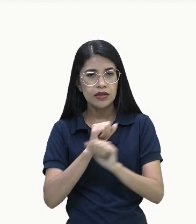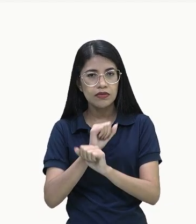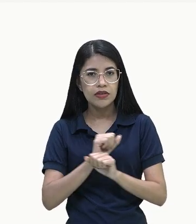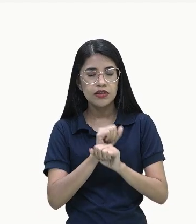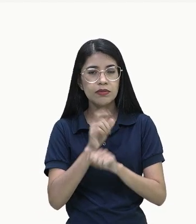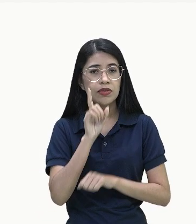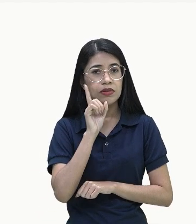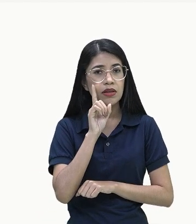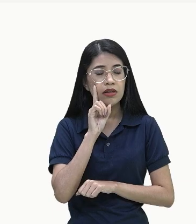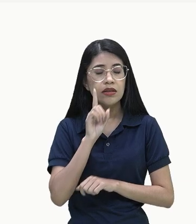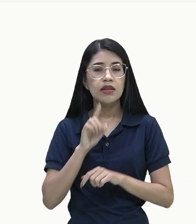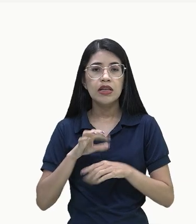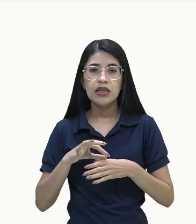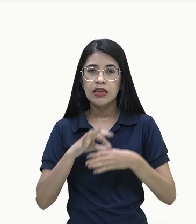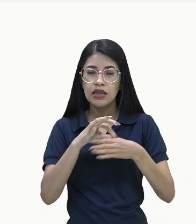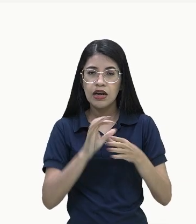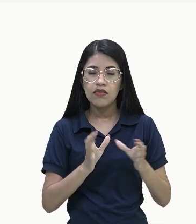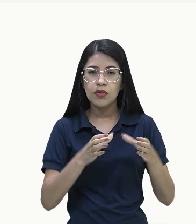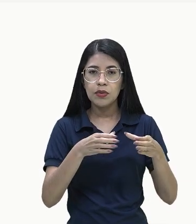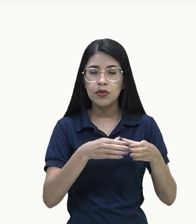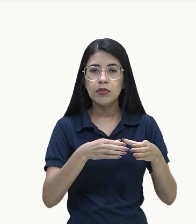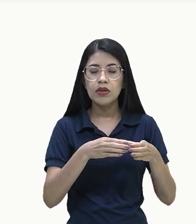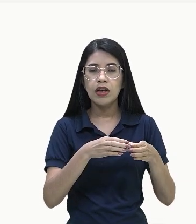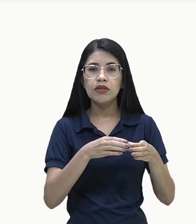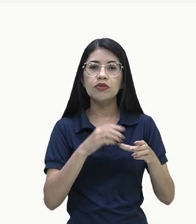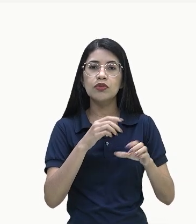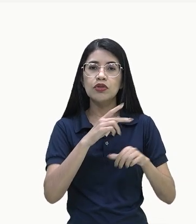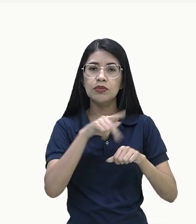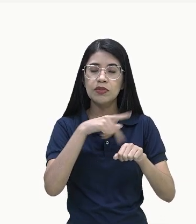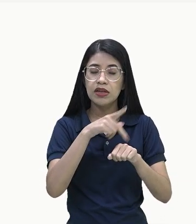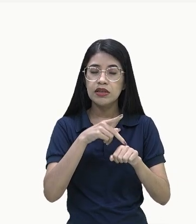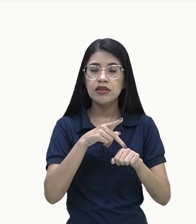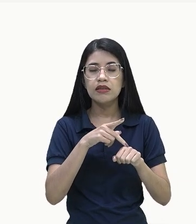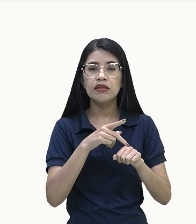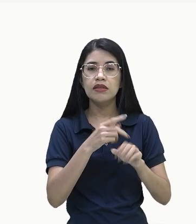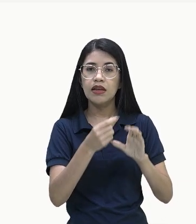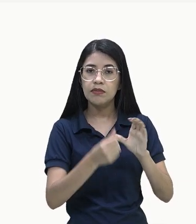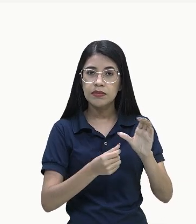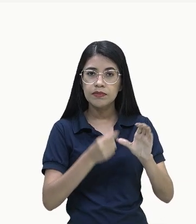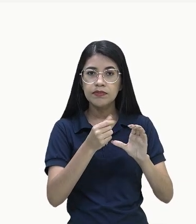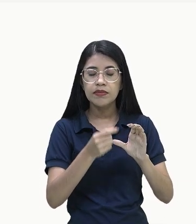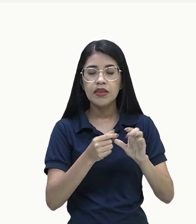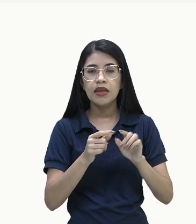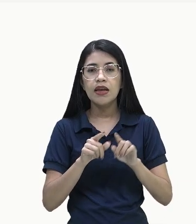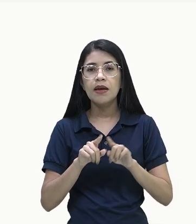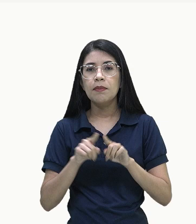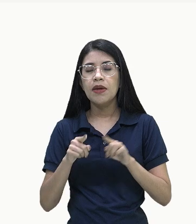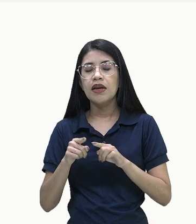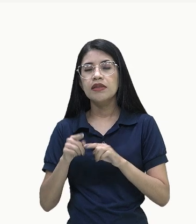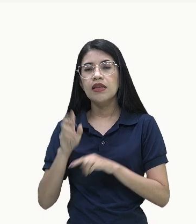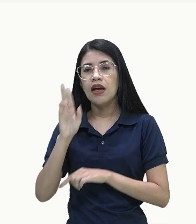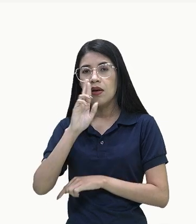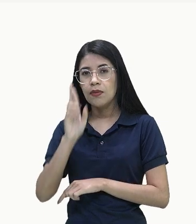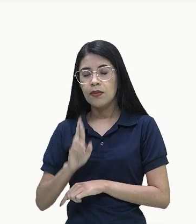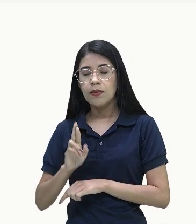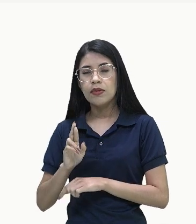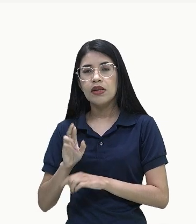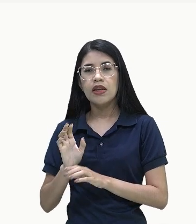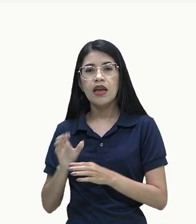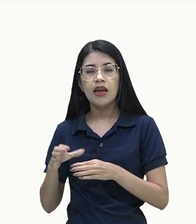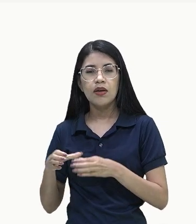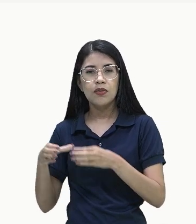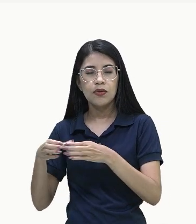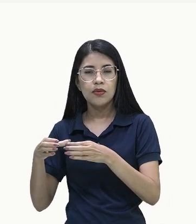tinha ali, liderava o bloco econômico capitalista, o bloco capitalista, perdão, enquanto a União Soviética tinha como modo